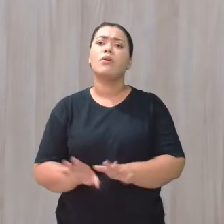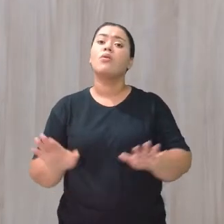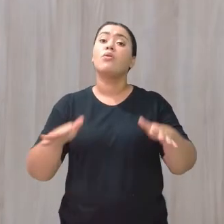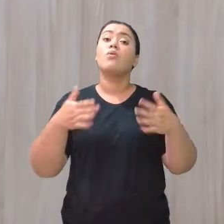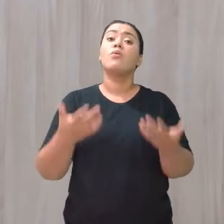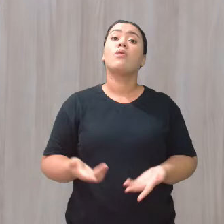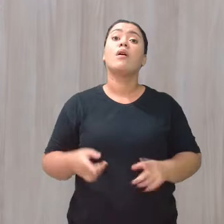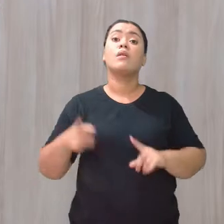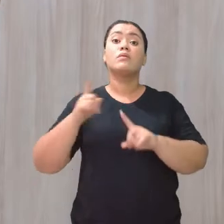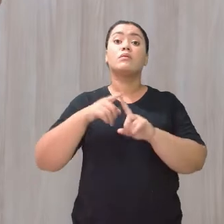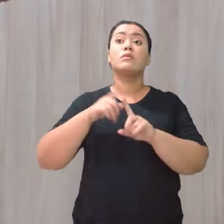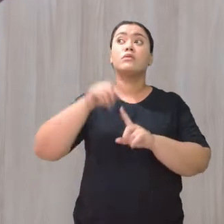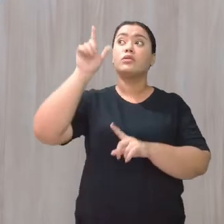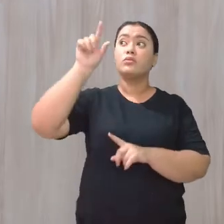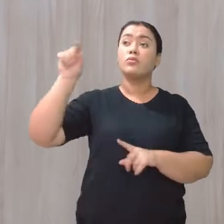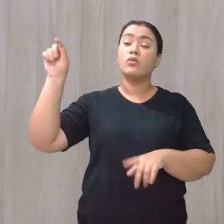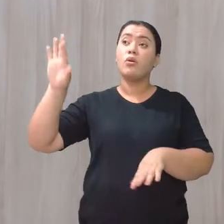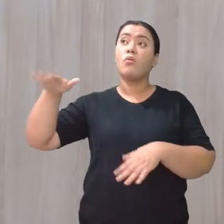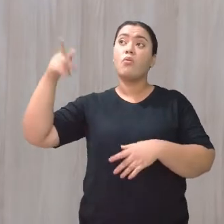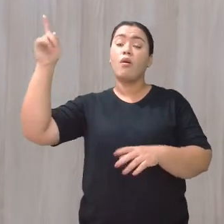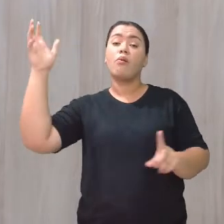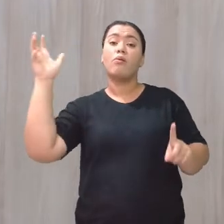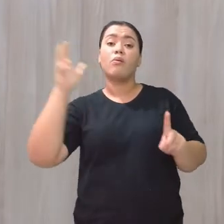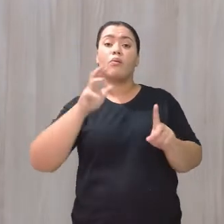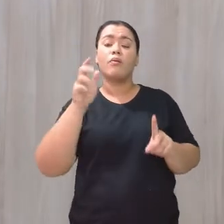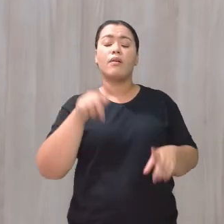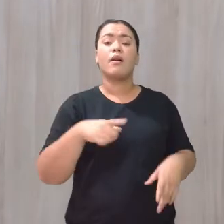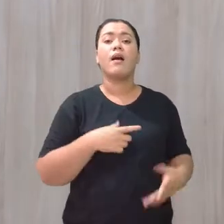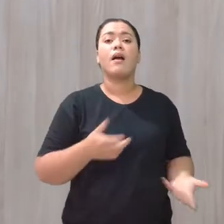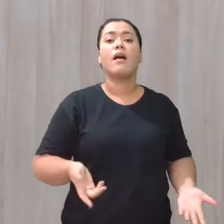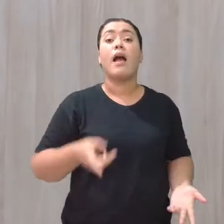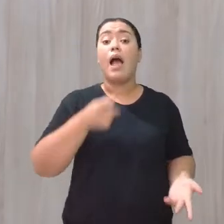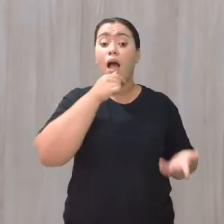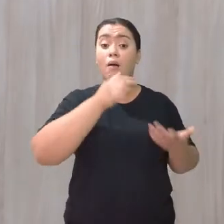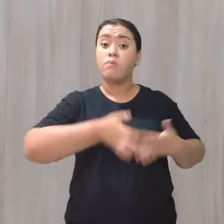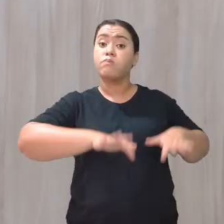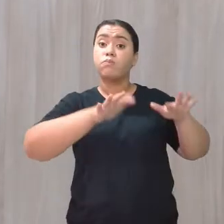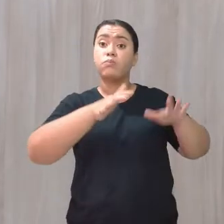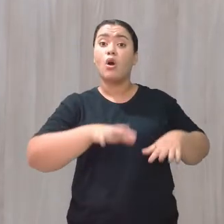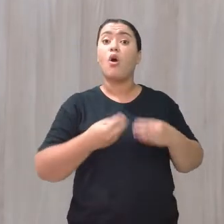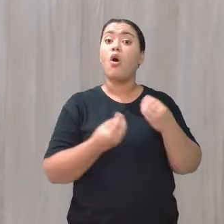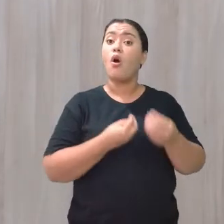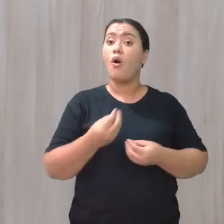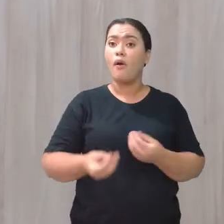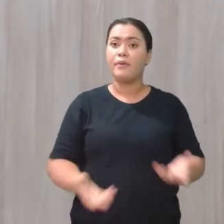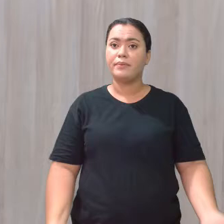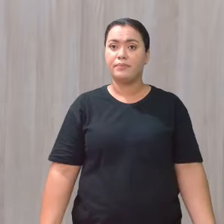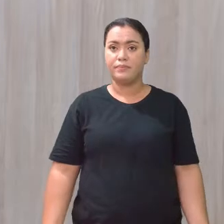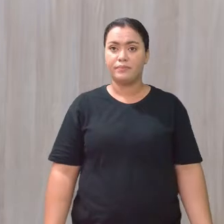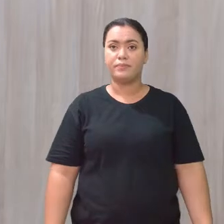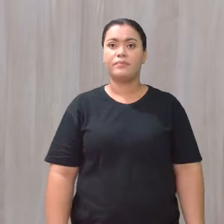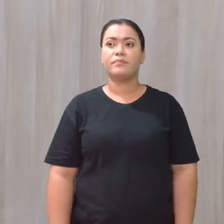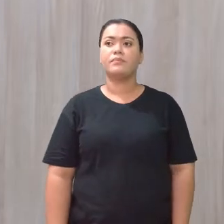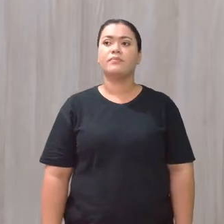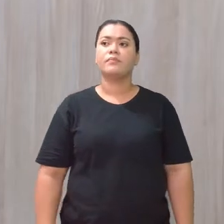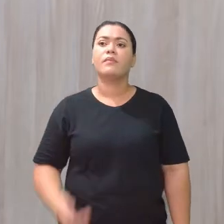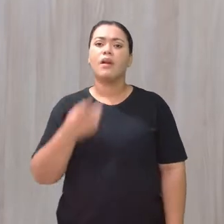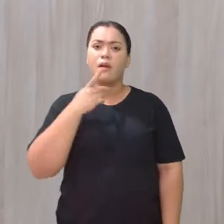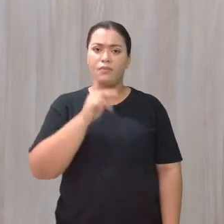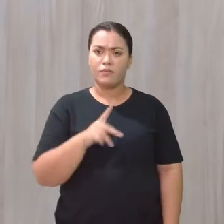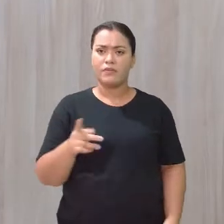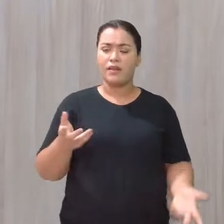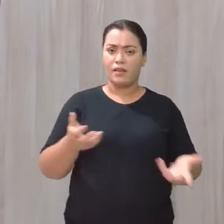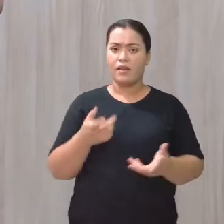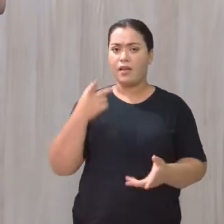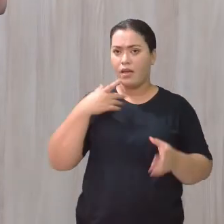nós estamos, né? Que interferência está acontecendo e as marés, como é que estão? Então, acontece dessa forma. Professora, quer completar